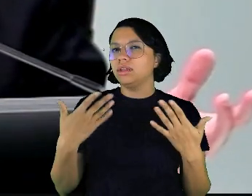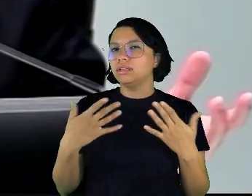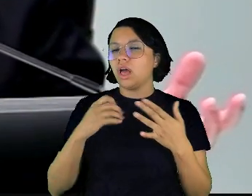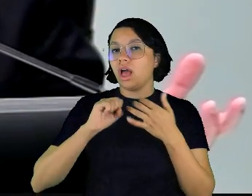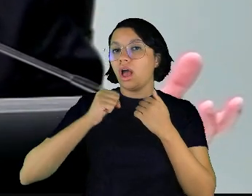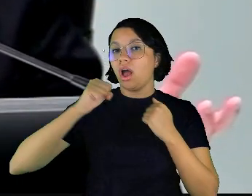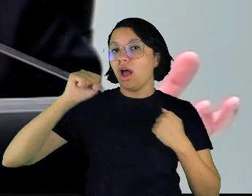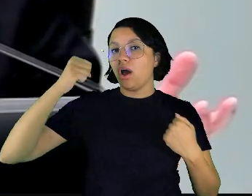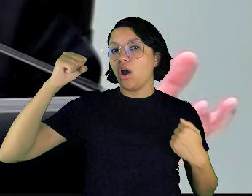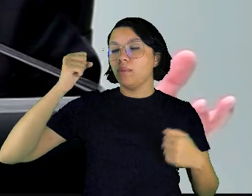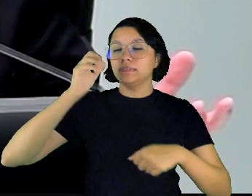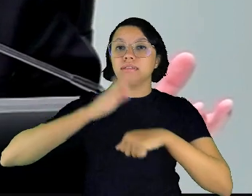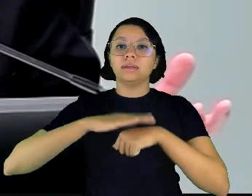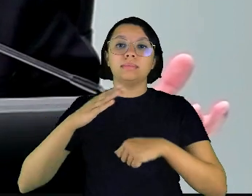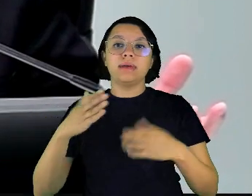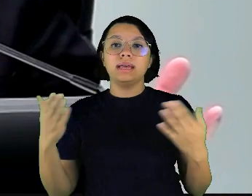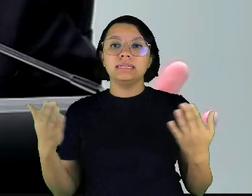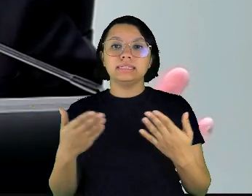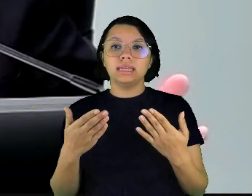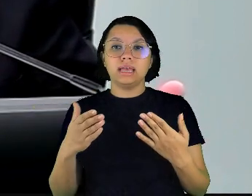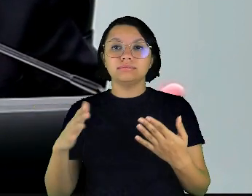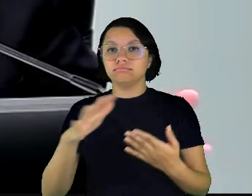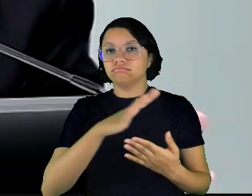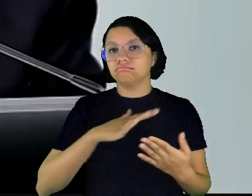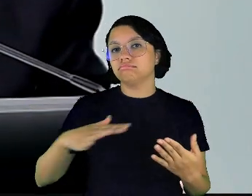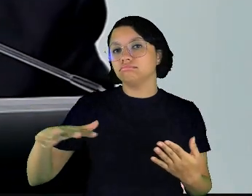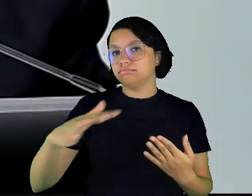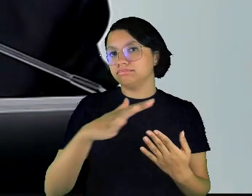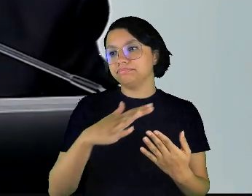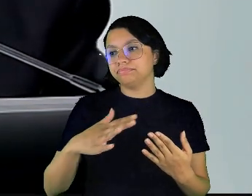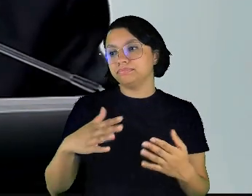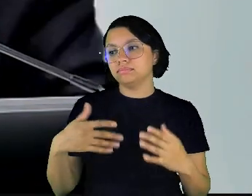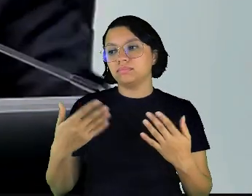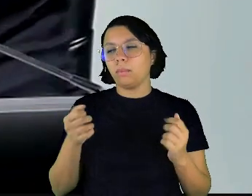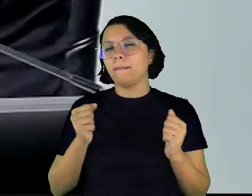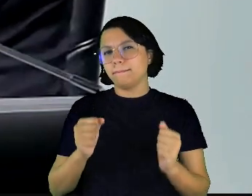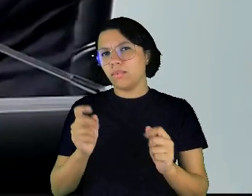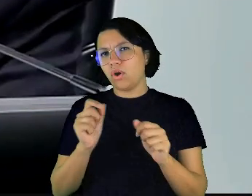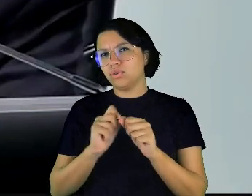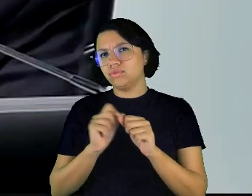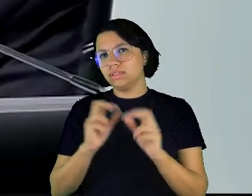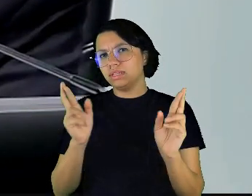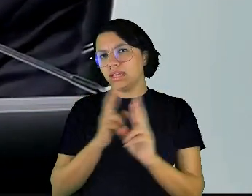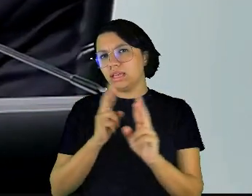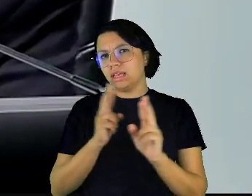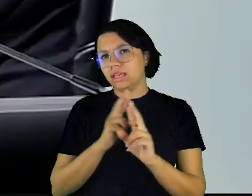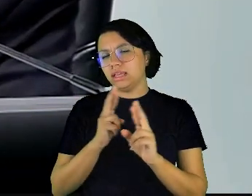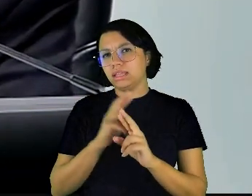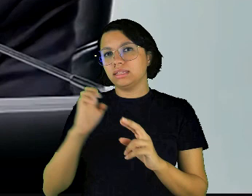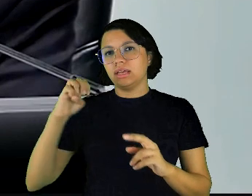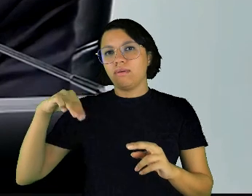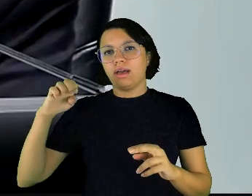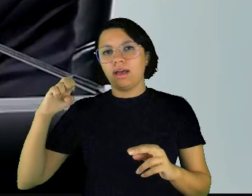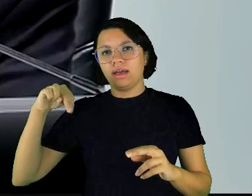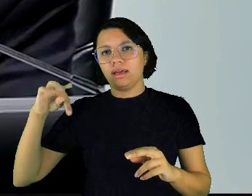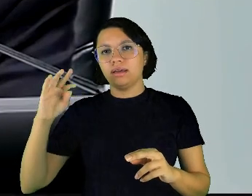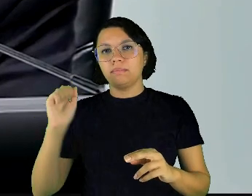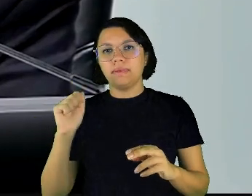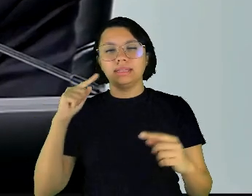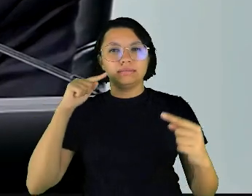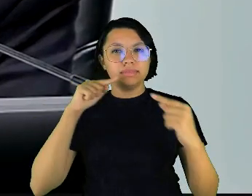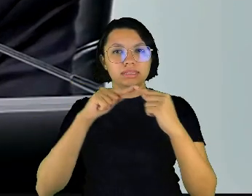mais essa abrangência? Agora, também pode fazer isso em relação à ementa que está especificando ali, né? O